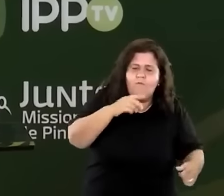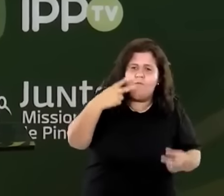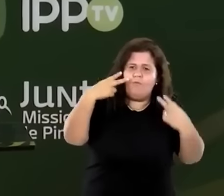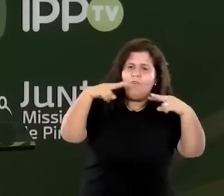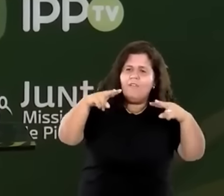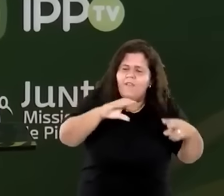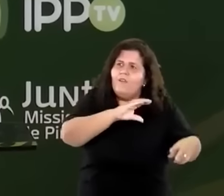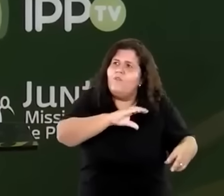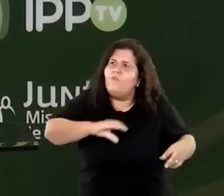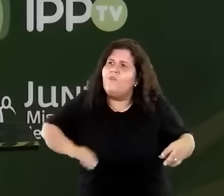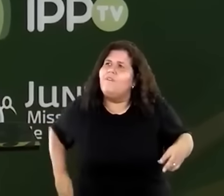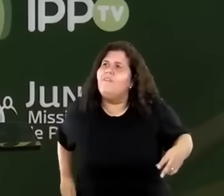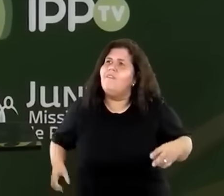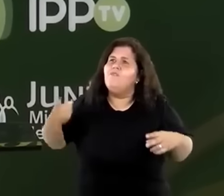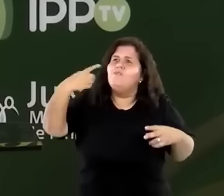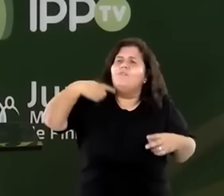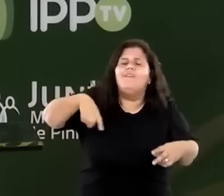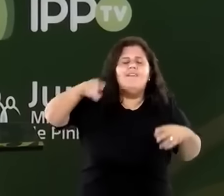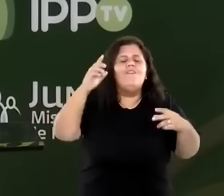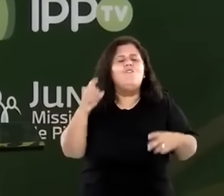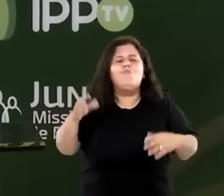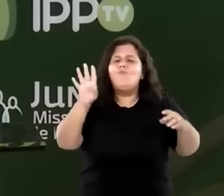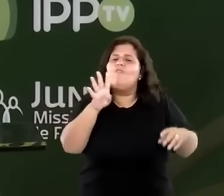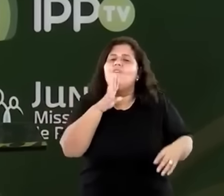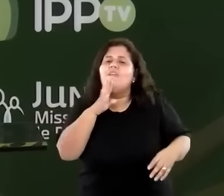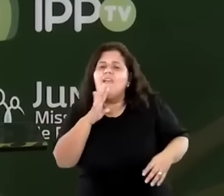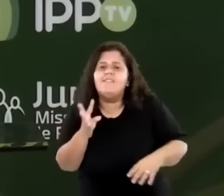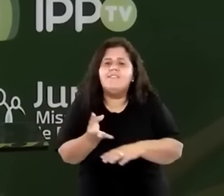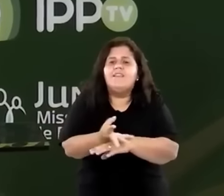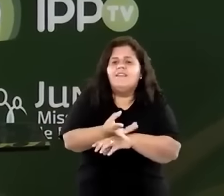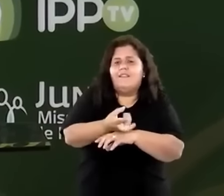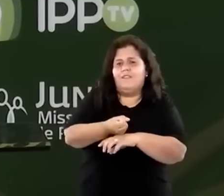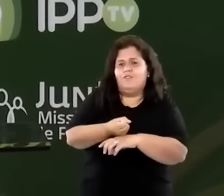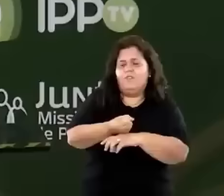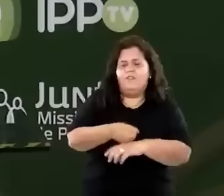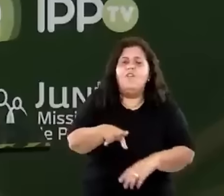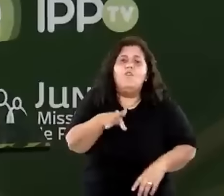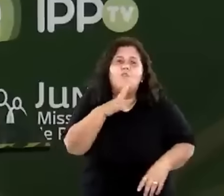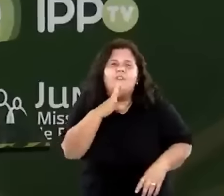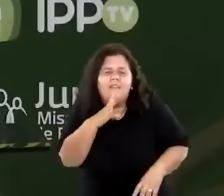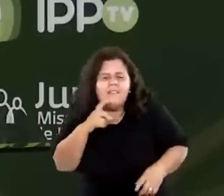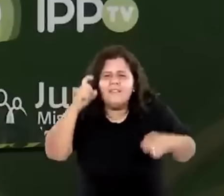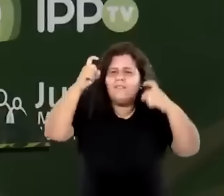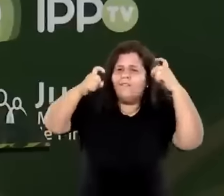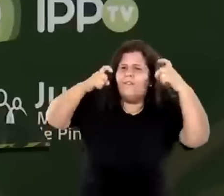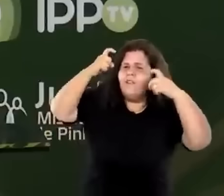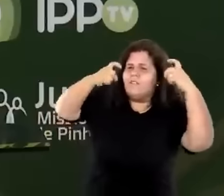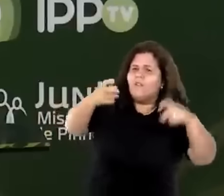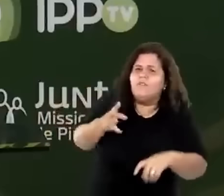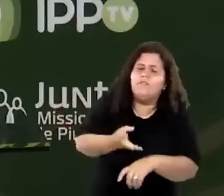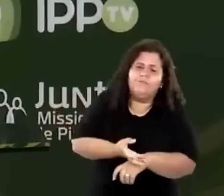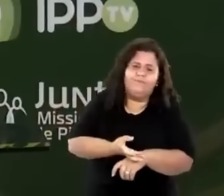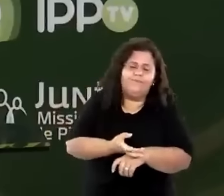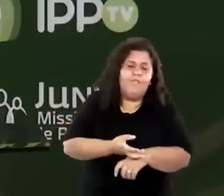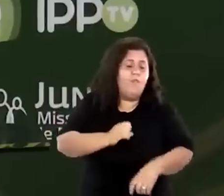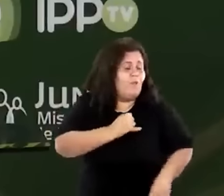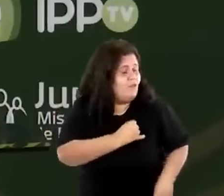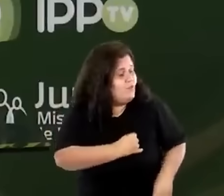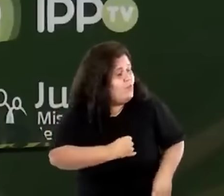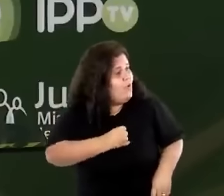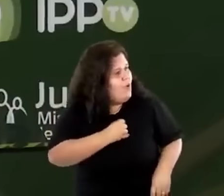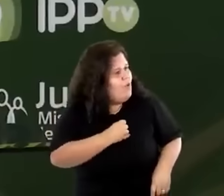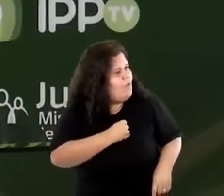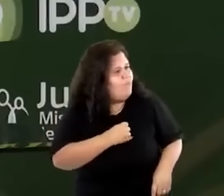conhece o lugar onde a igreja está mas agora nesta nova cena João não